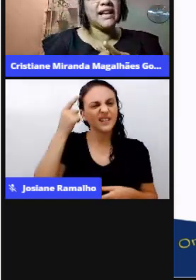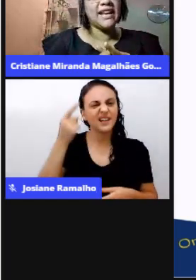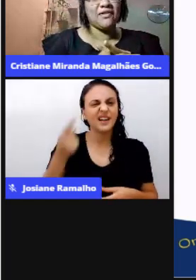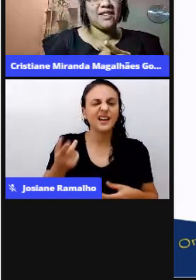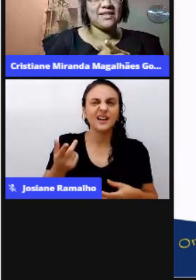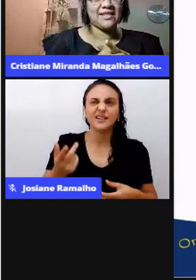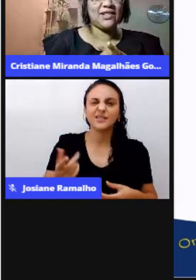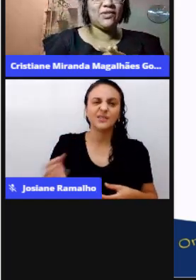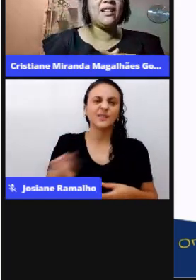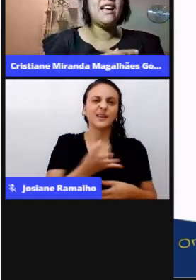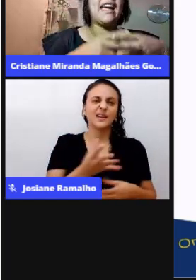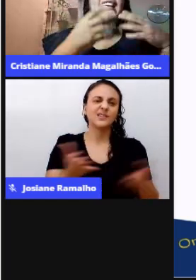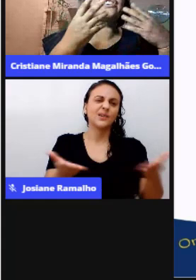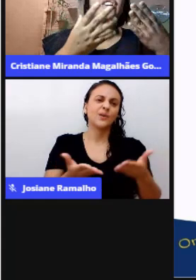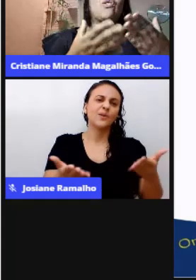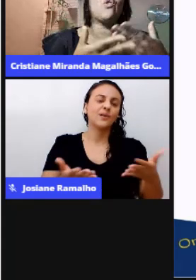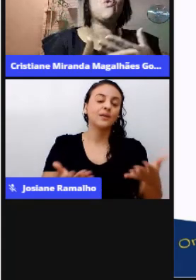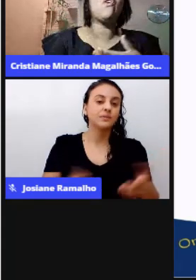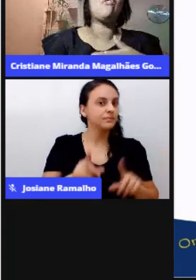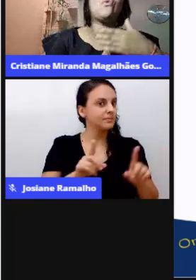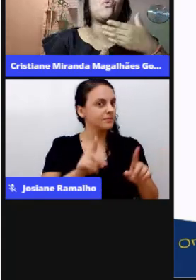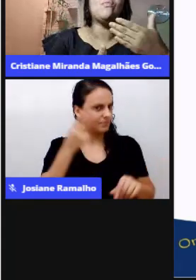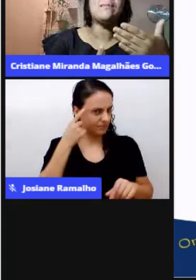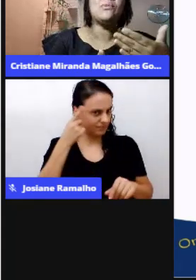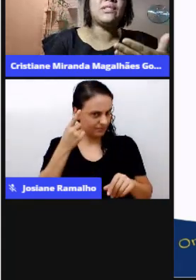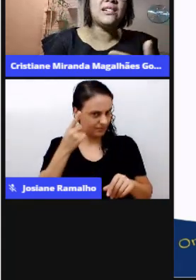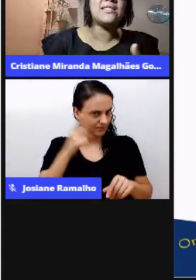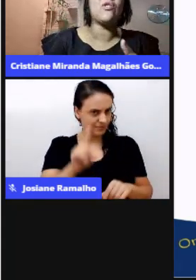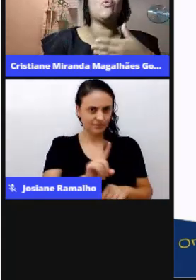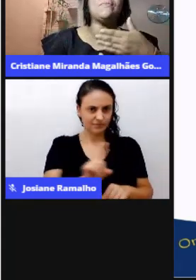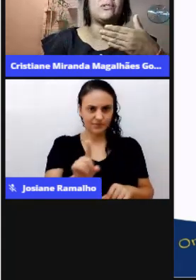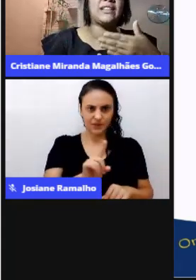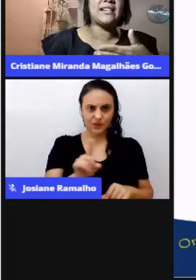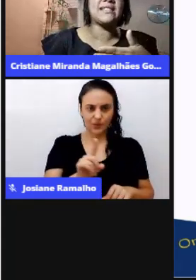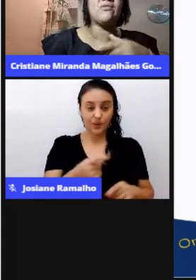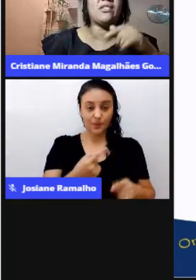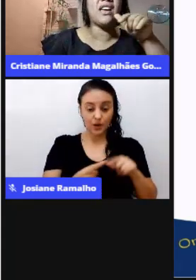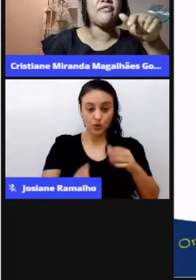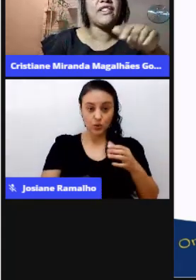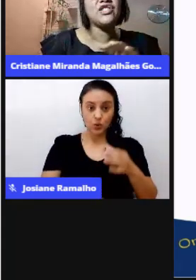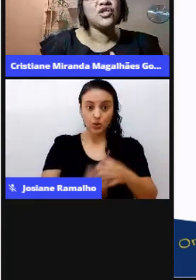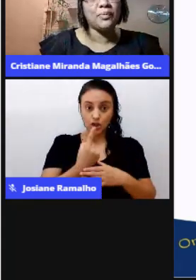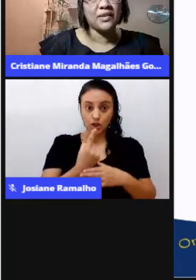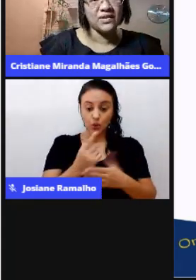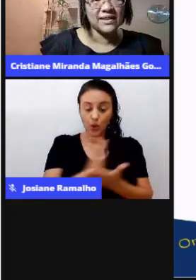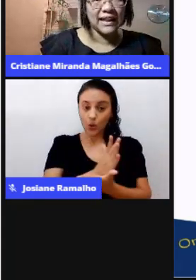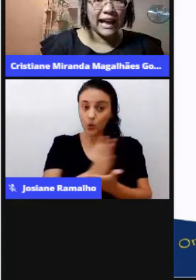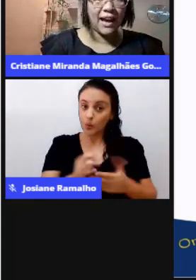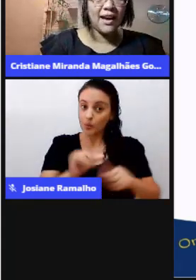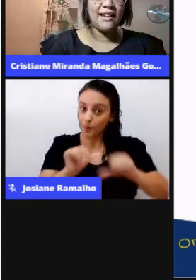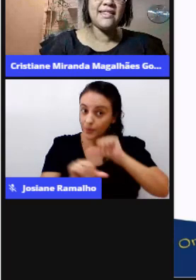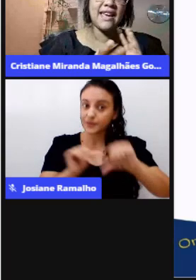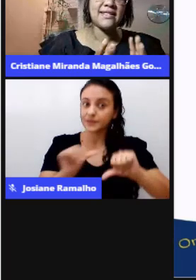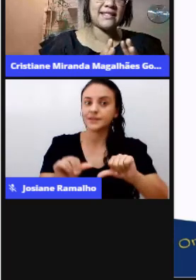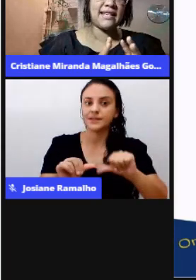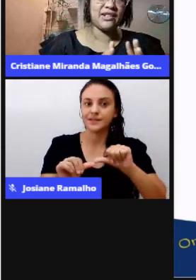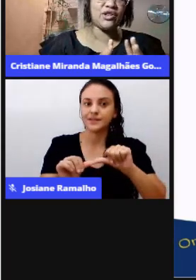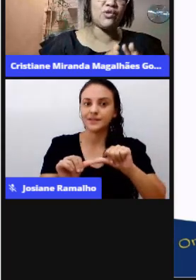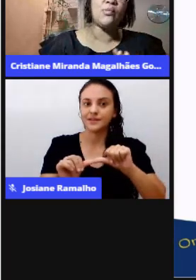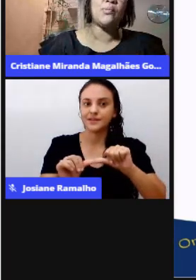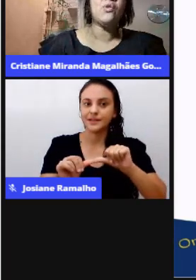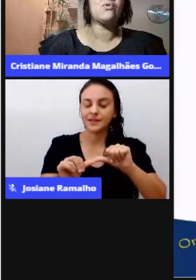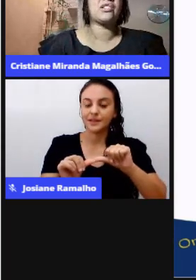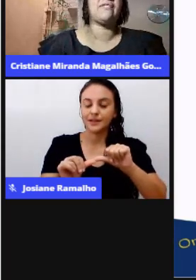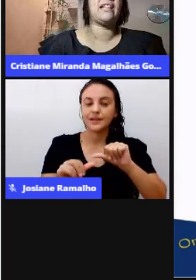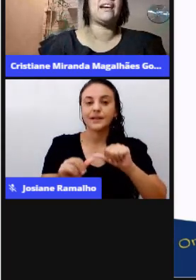Não, não é invenção. É que chegou alguma mudança, alguma alteração que refletiu para você lá. E esse